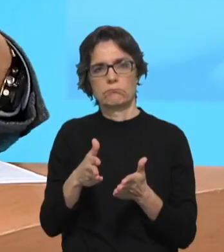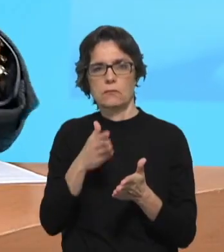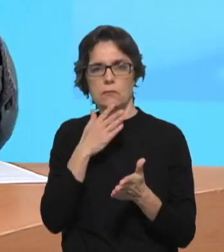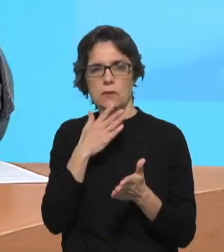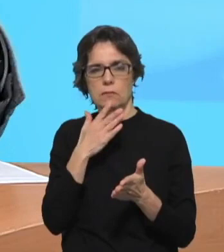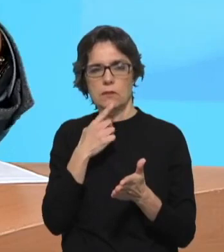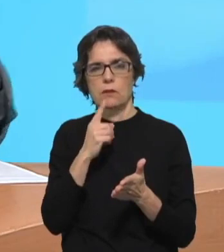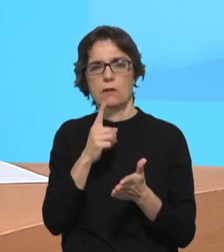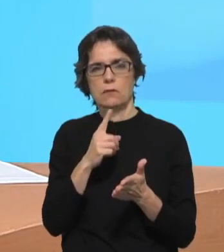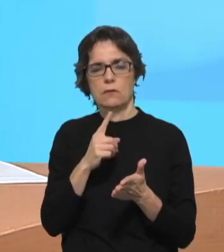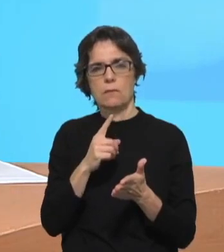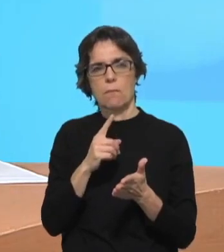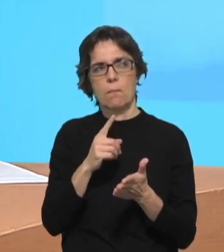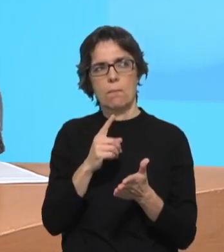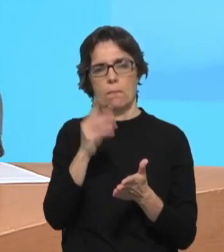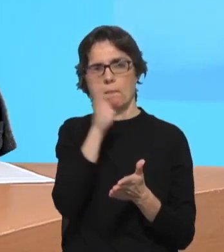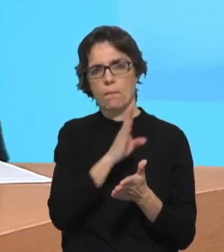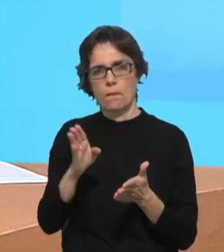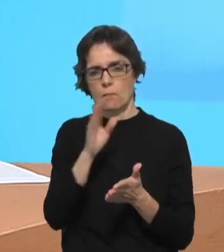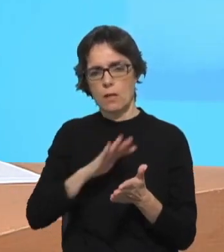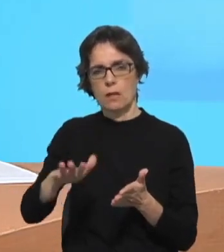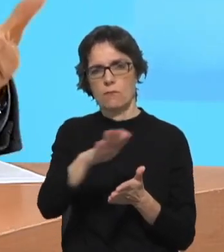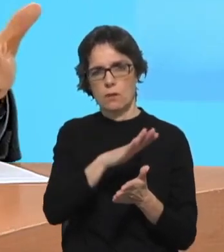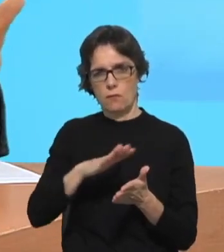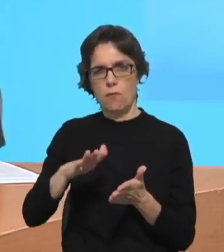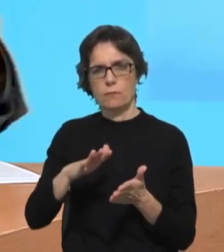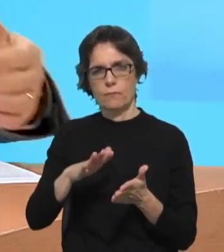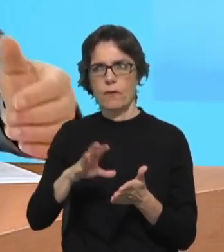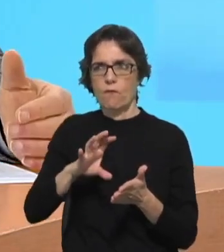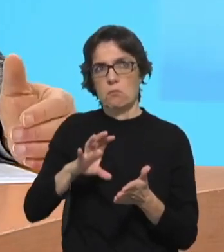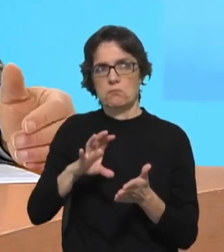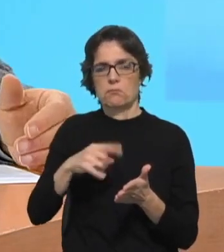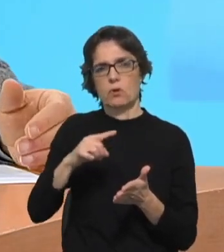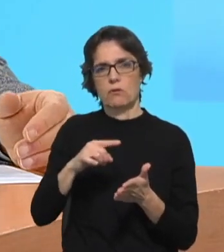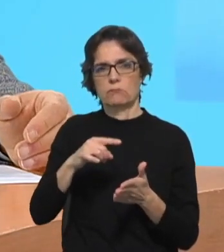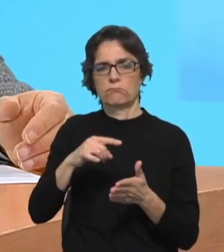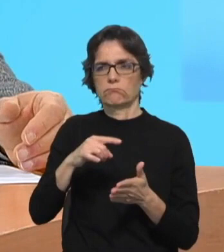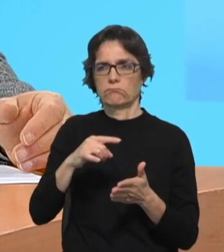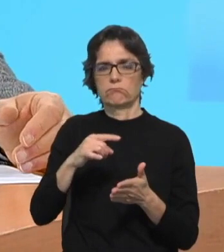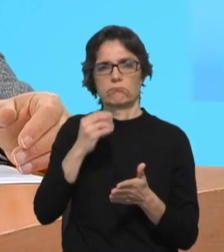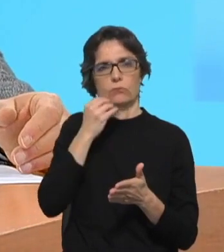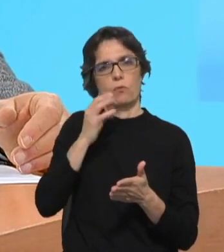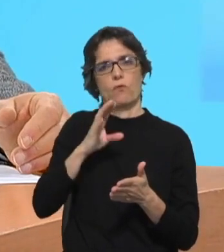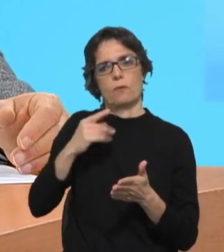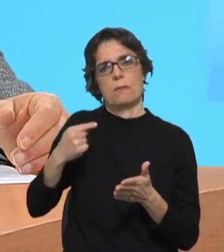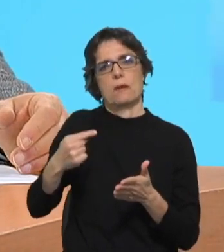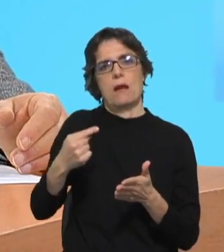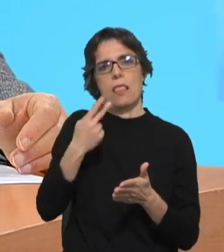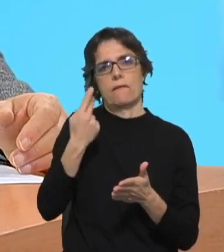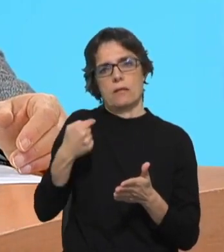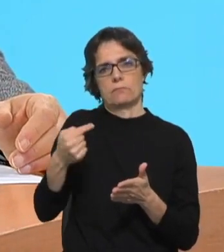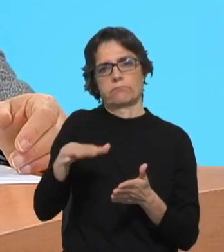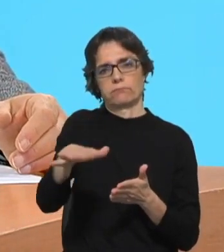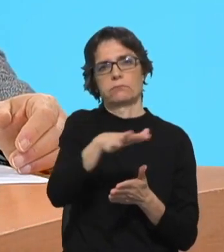fenómeno de transformação das práticas do território, a forma como habitamos, sobretudo no universo, enfim,